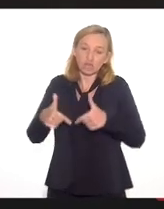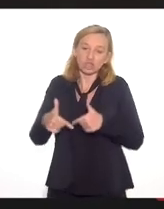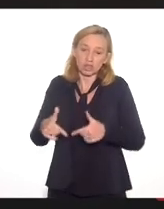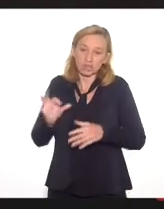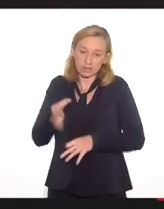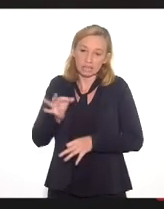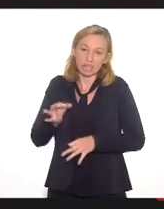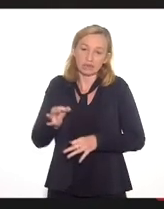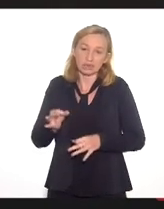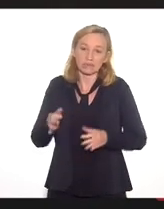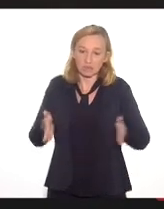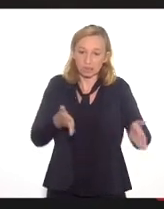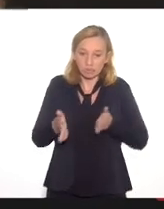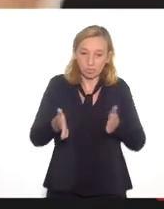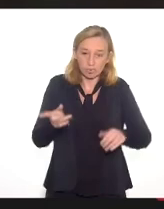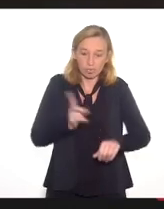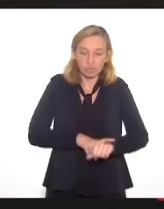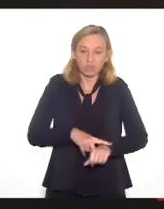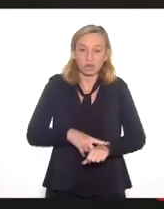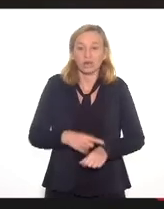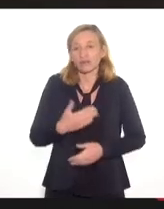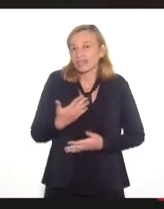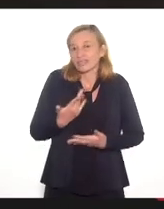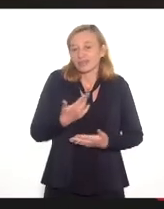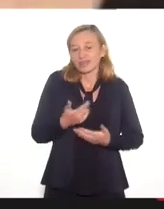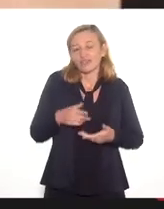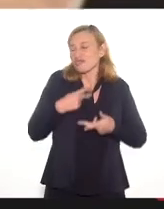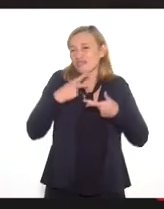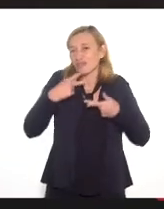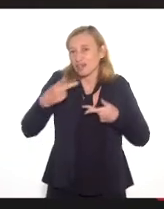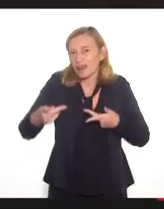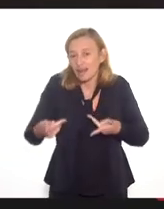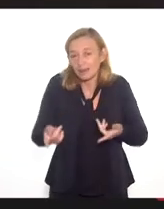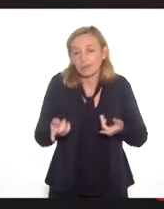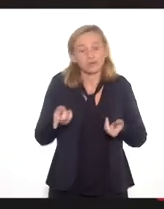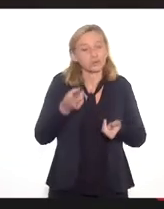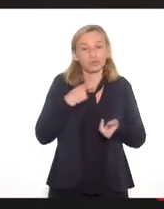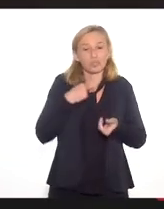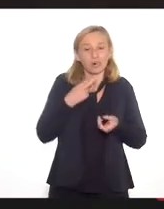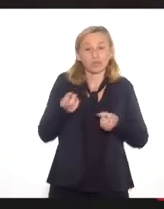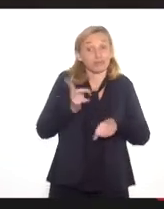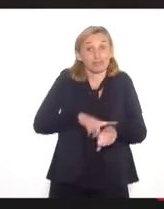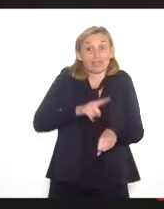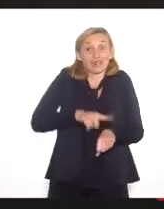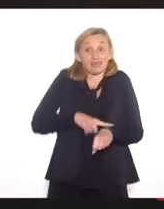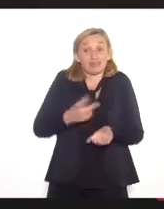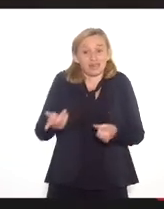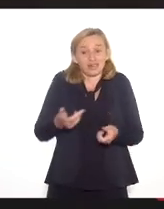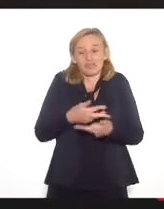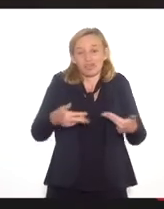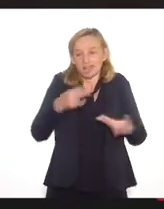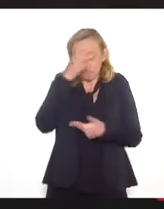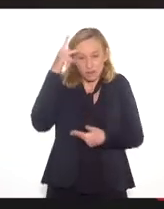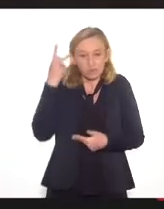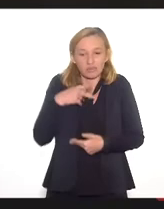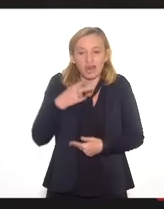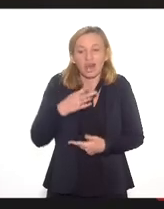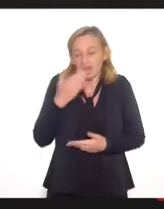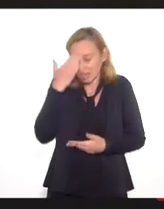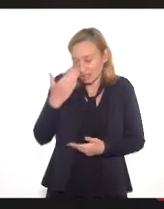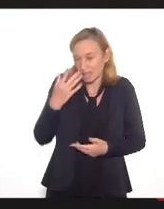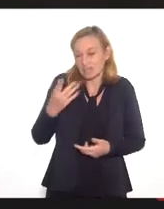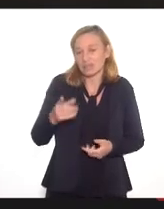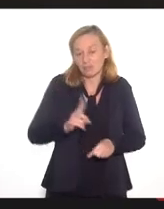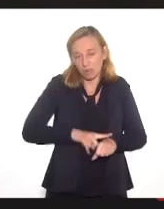efetiva nesse curto prazo bom, eu queria tem muita coisa para falar mas eu não queria também tomar muito tempo sei que tem muita gente para falar quero agradecer o